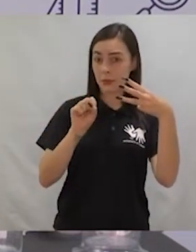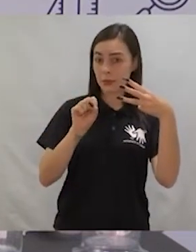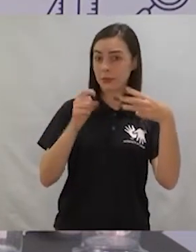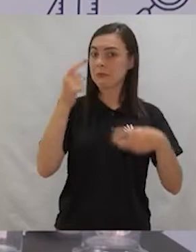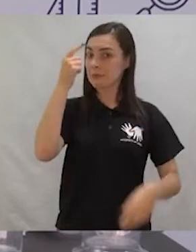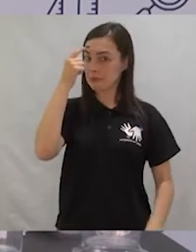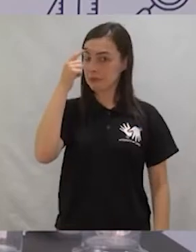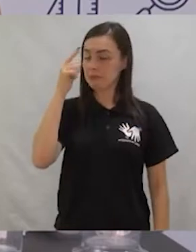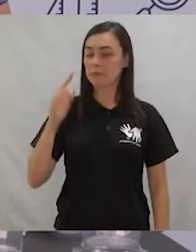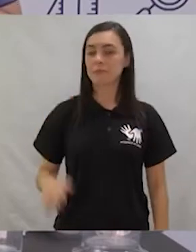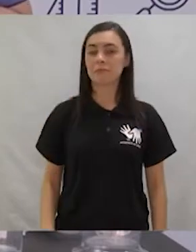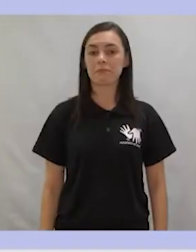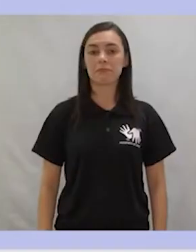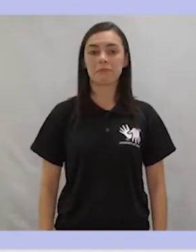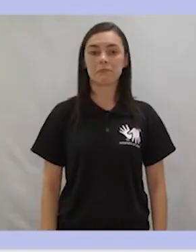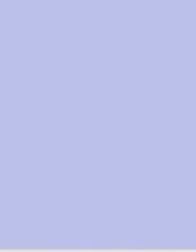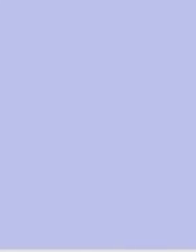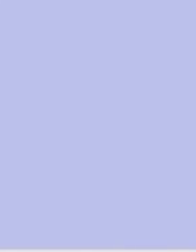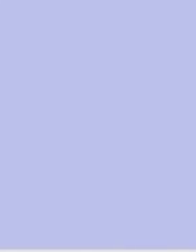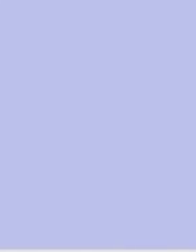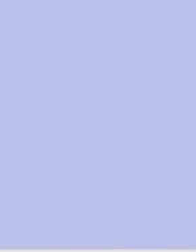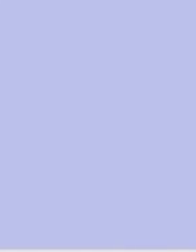6, 4 ou 8? Pense lá.